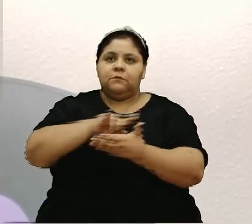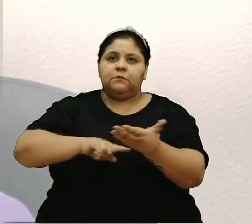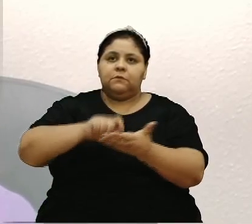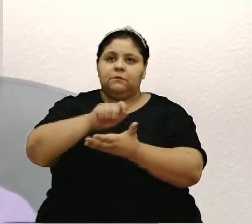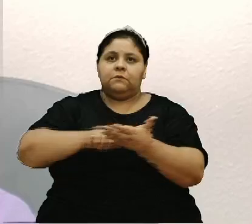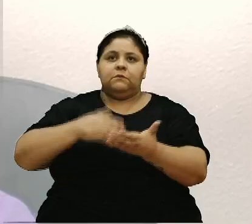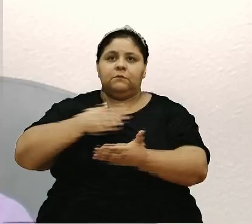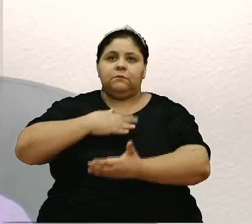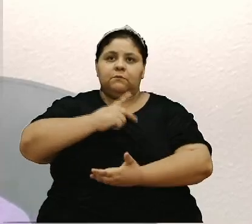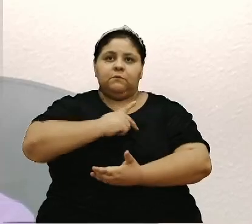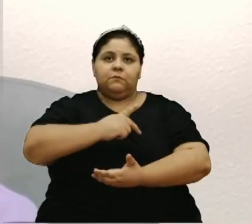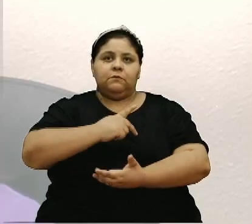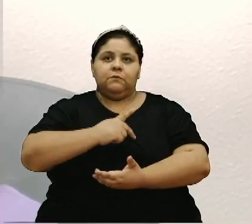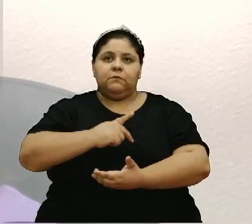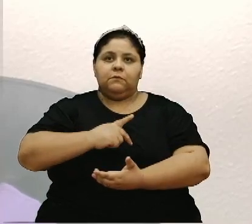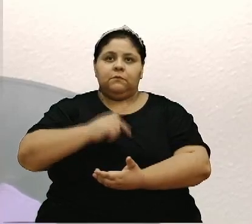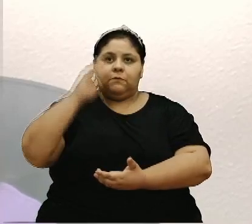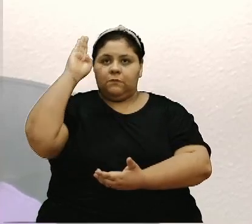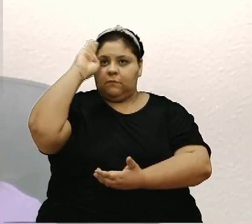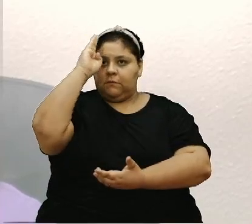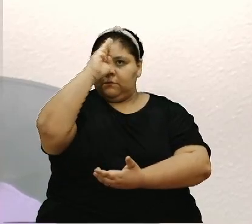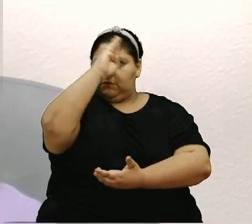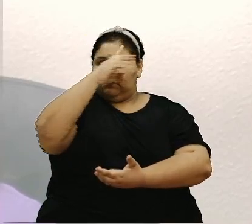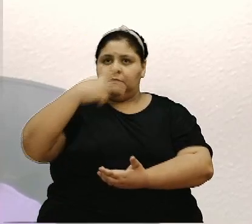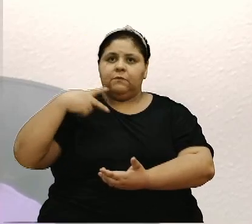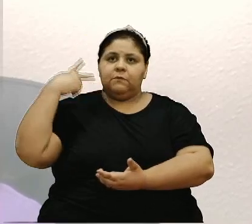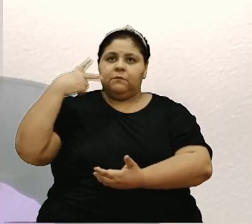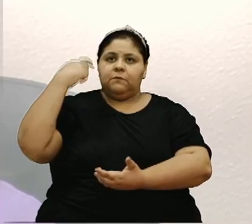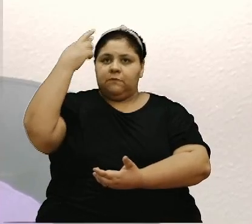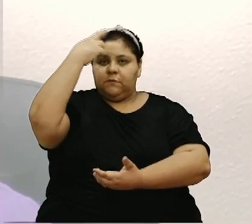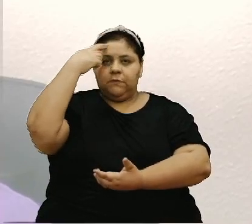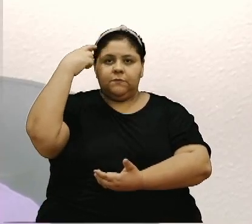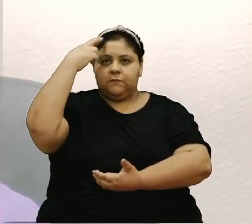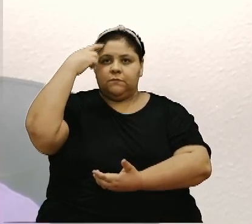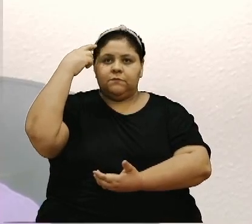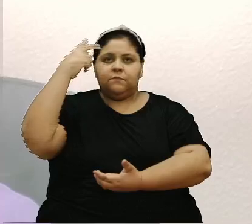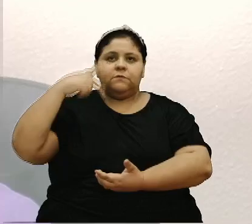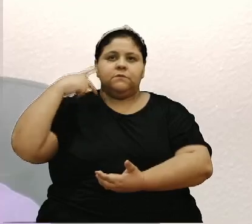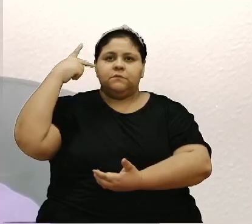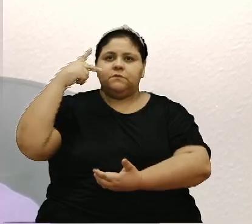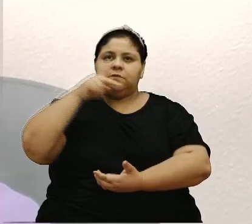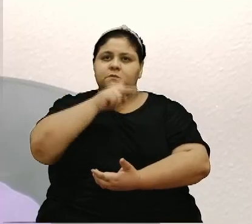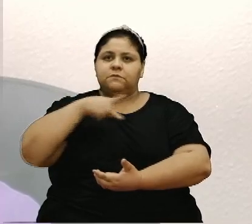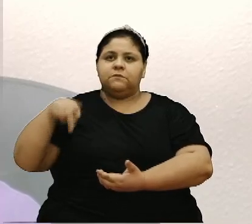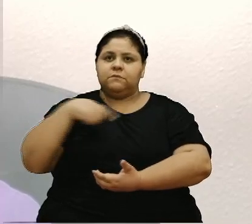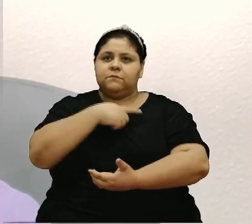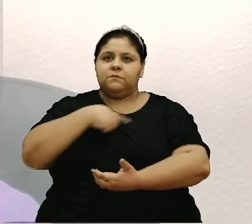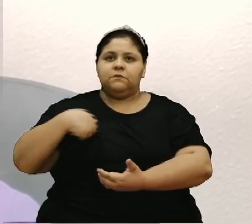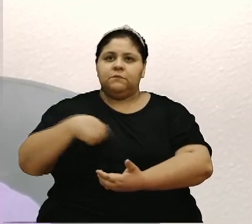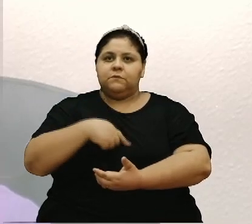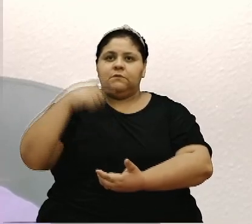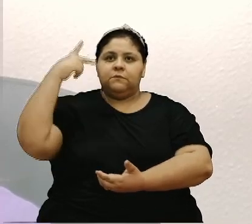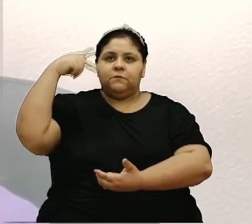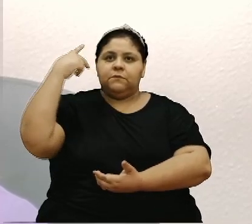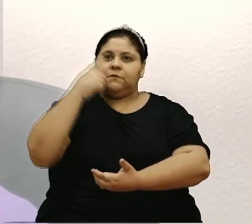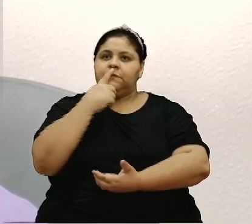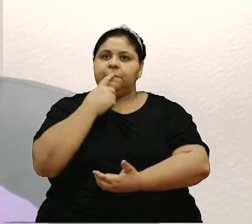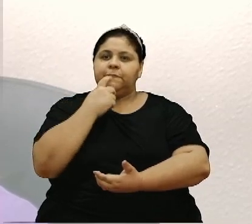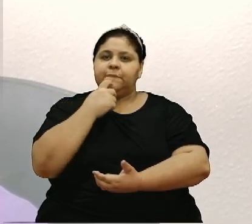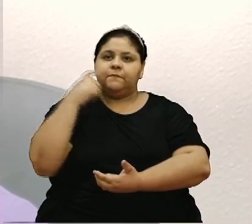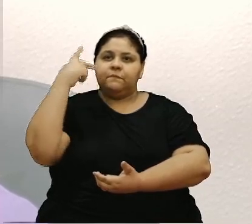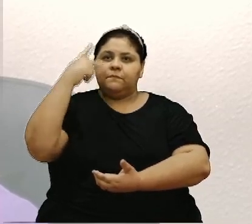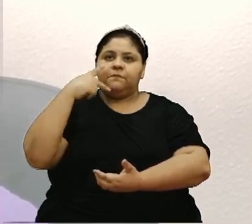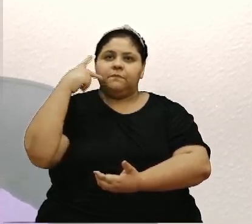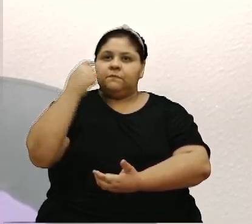por mim, presidente e relator Adriano Bressan, vereador Rafael Malcorra Bueno, vereador Ricardo Zanquim, vereadora Rosa Frigieri e vereador